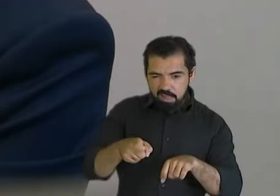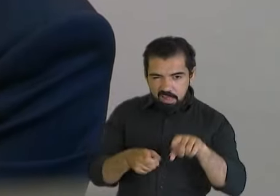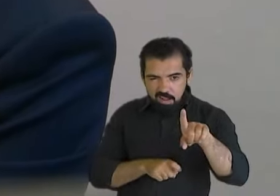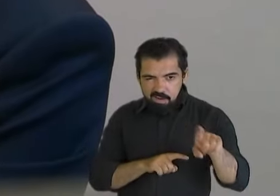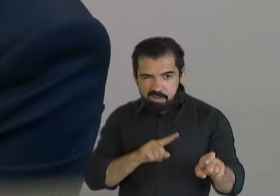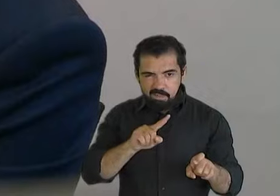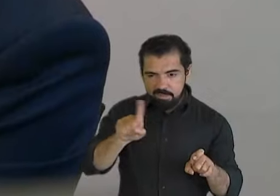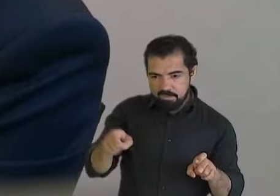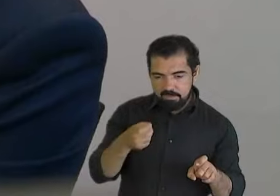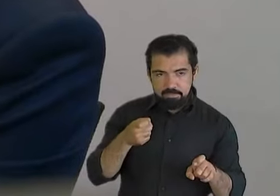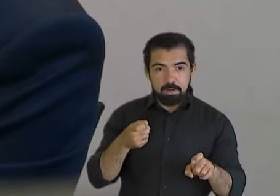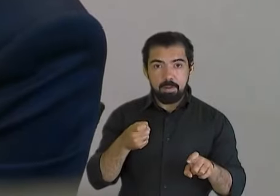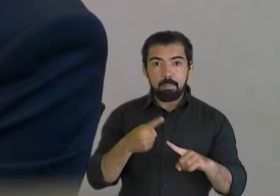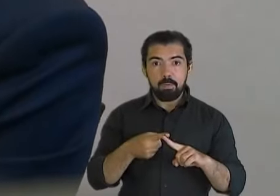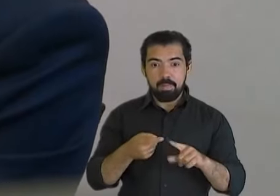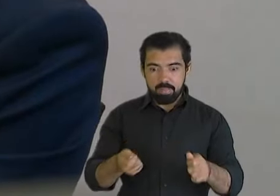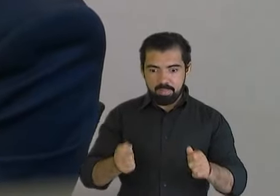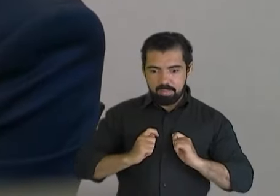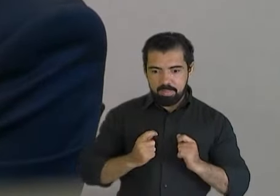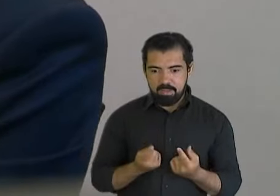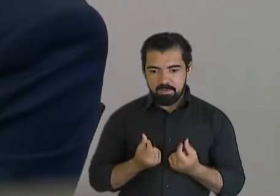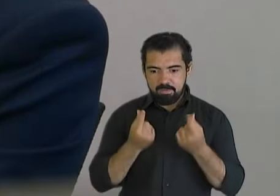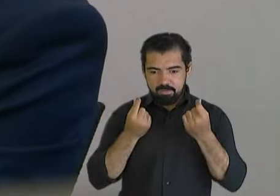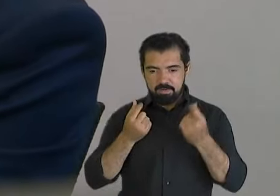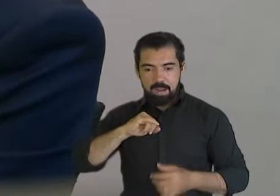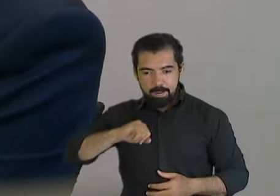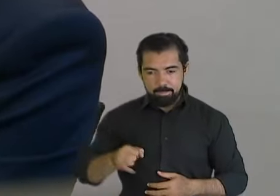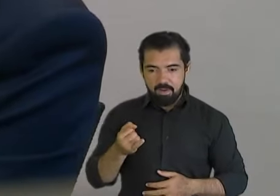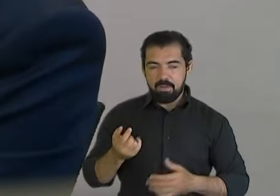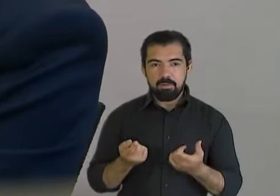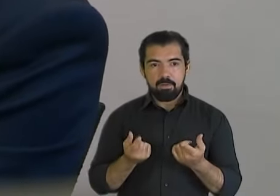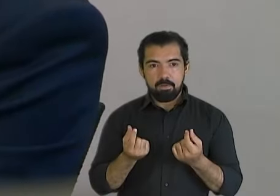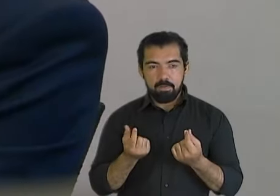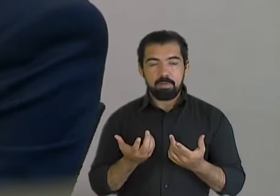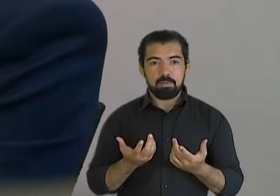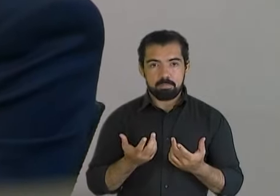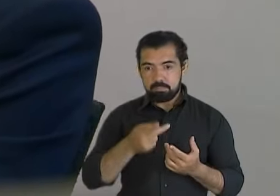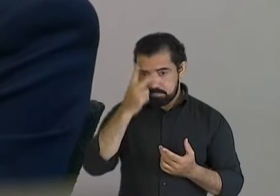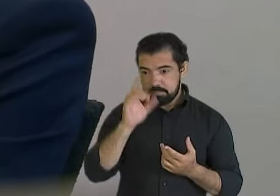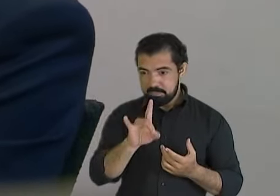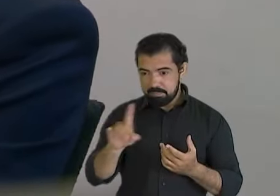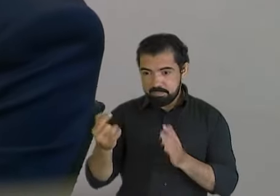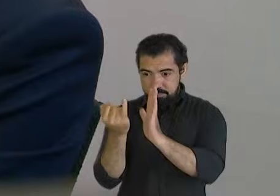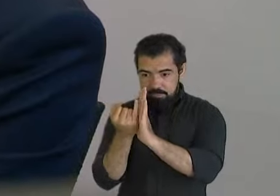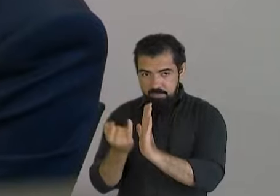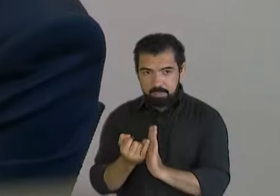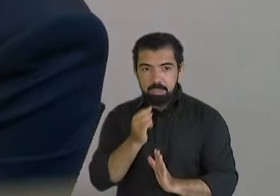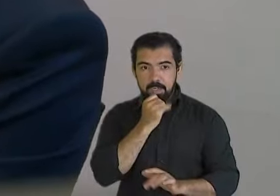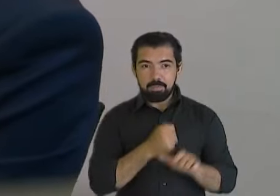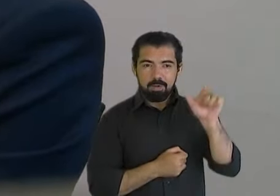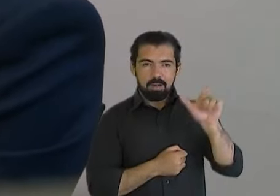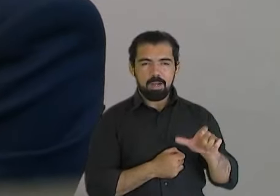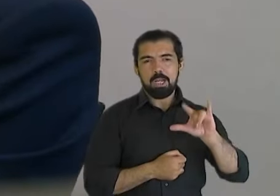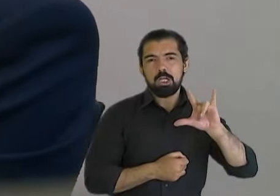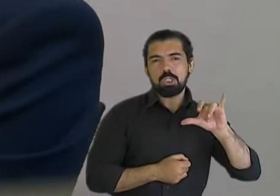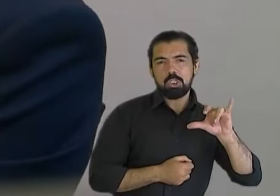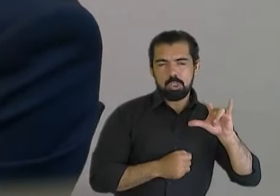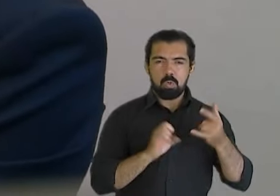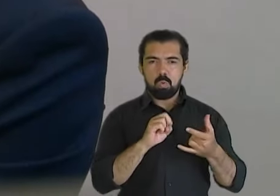em que ela ganha um proveito econômico por cada pessoa que se inscreve, por cada pessoa que faz a aposta naquele jogo, então ela